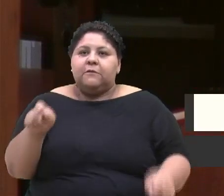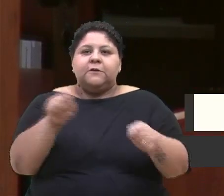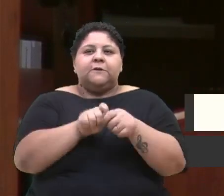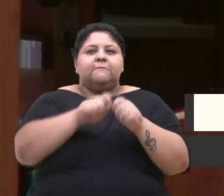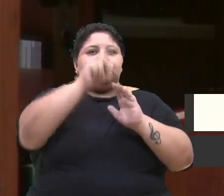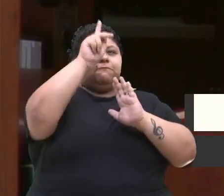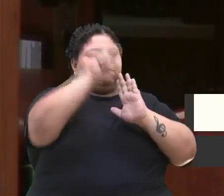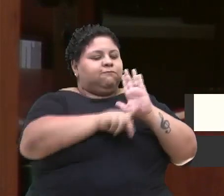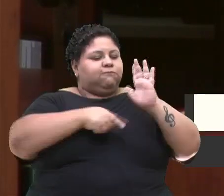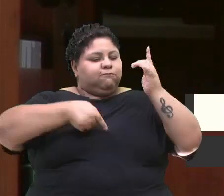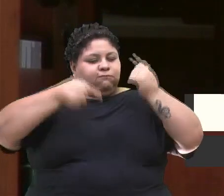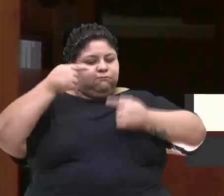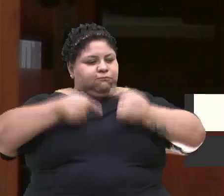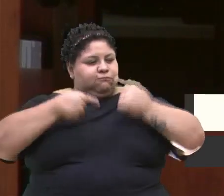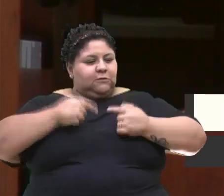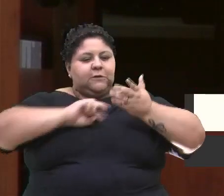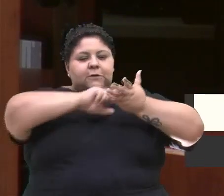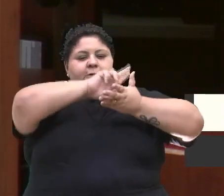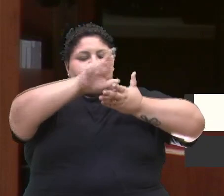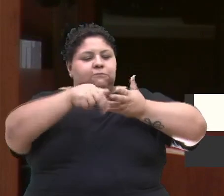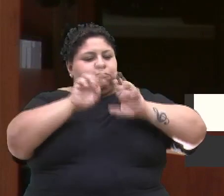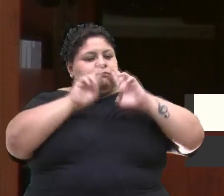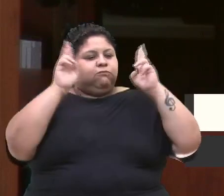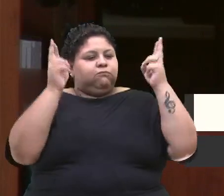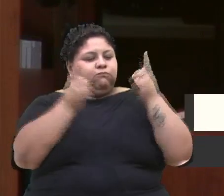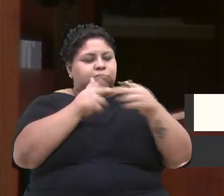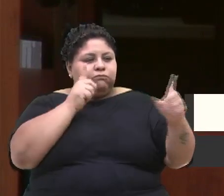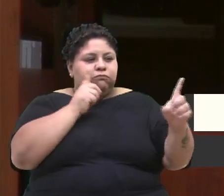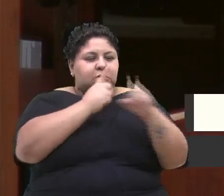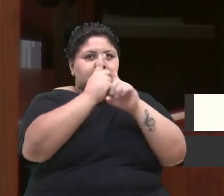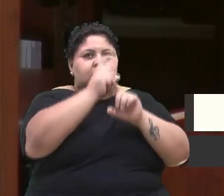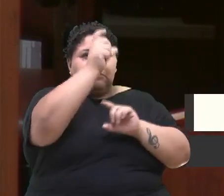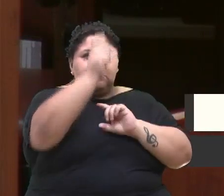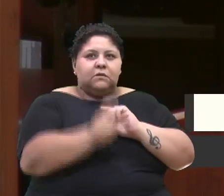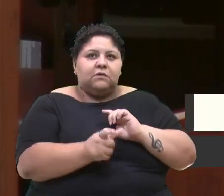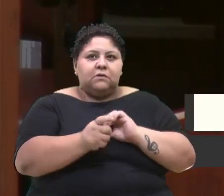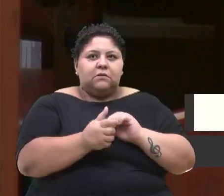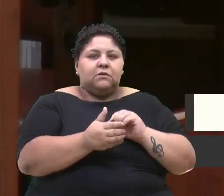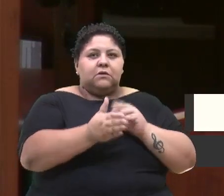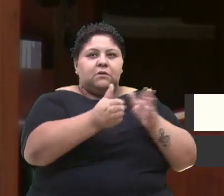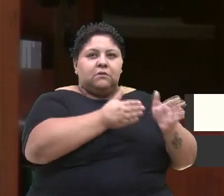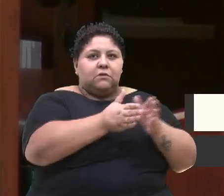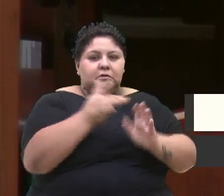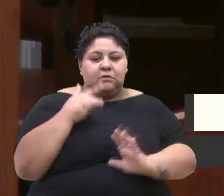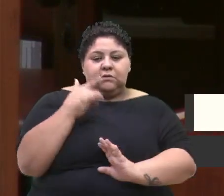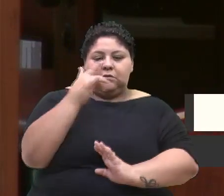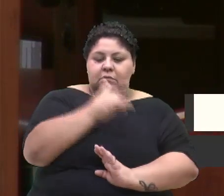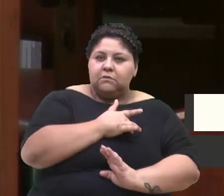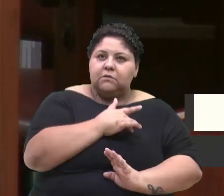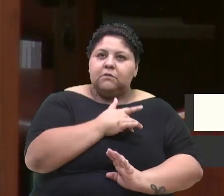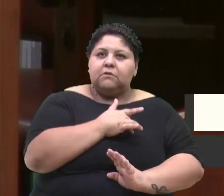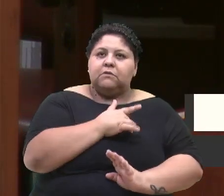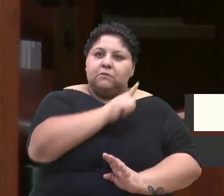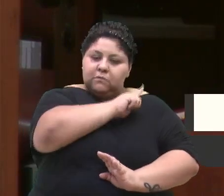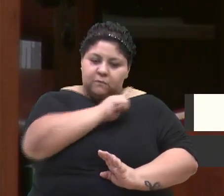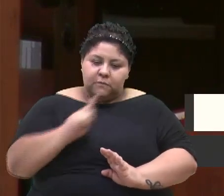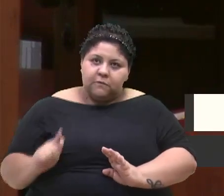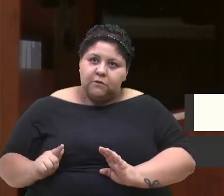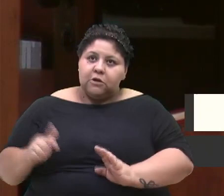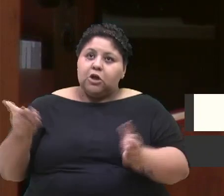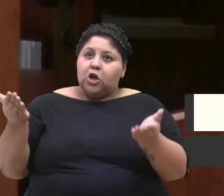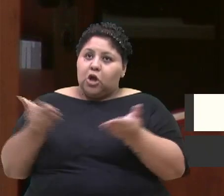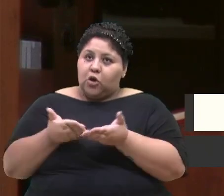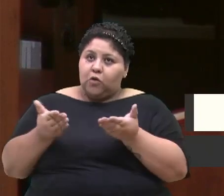projeto, debateram, foram diversas as reuniões, encontros com o pessoal da acessibilidade, da saúde, com o governo, para que hoje